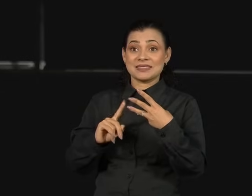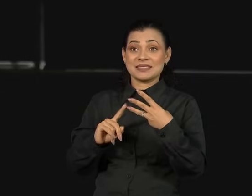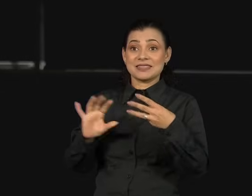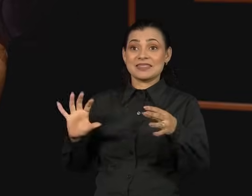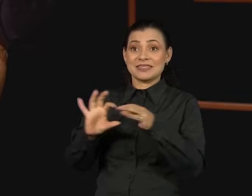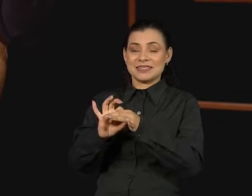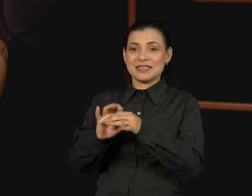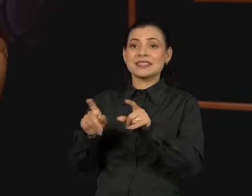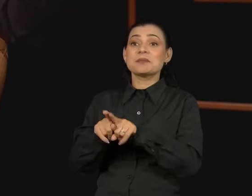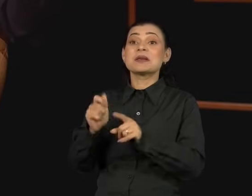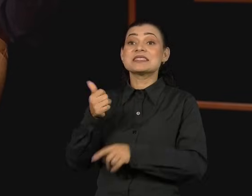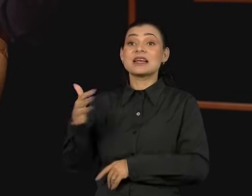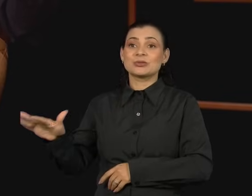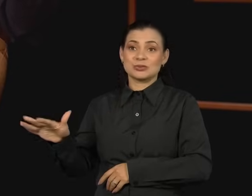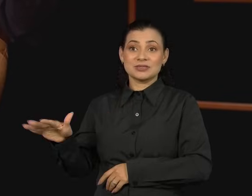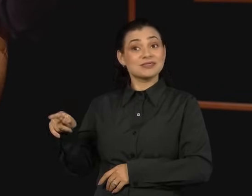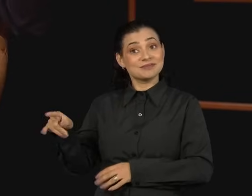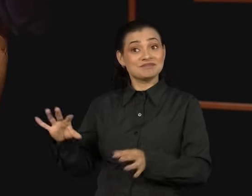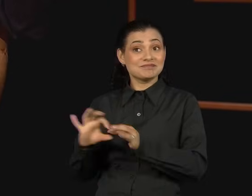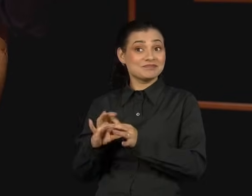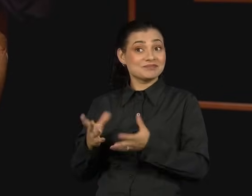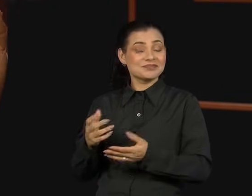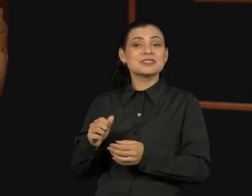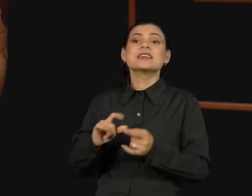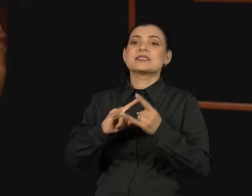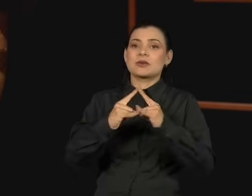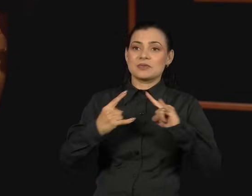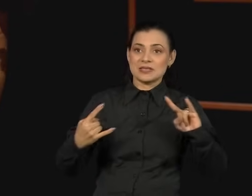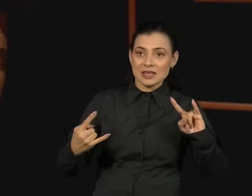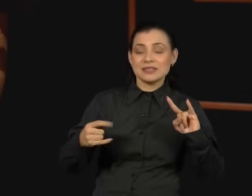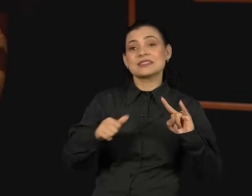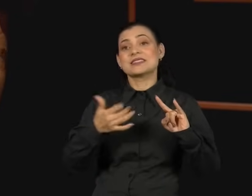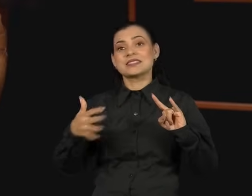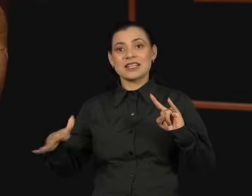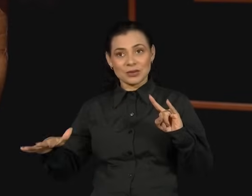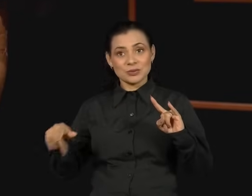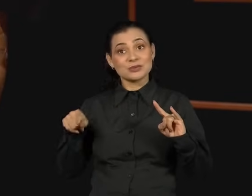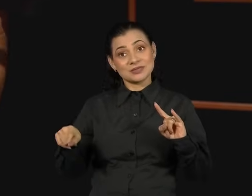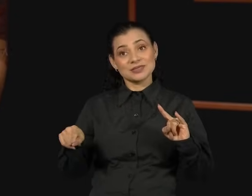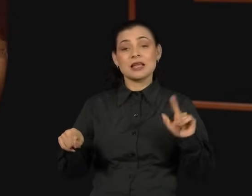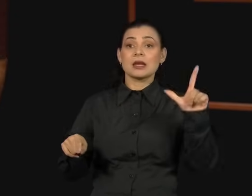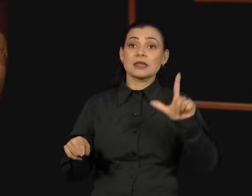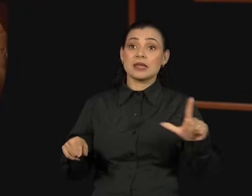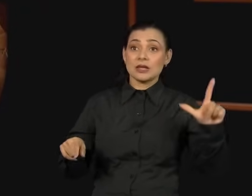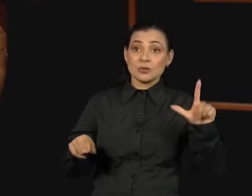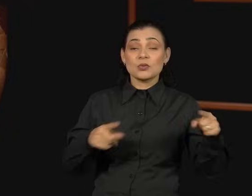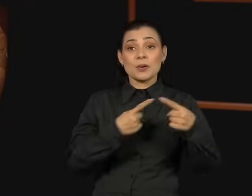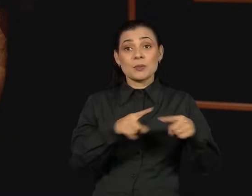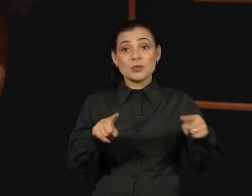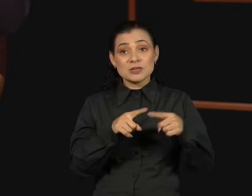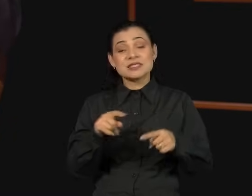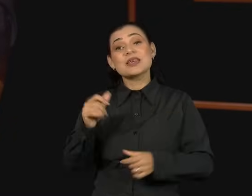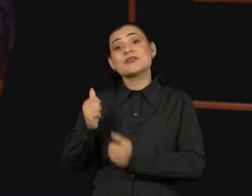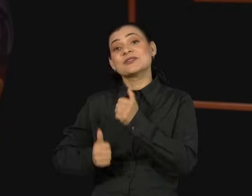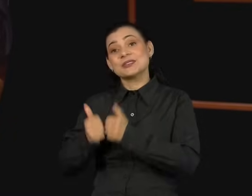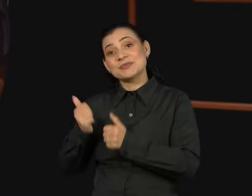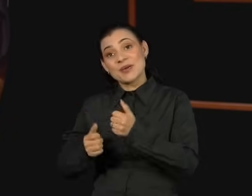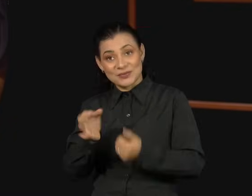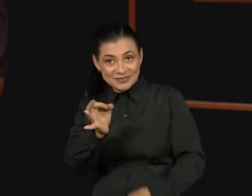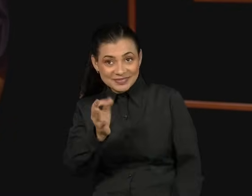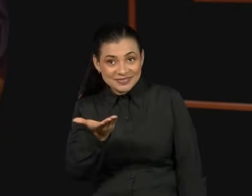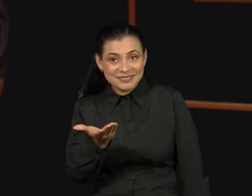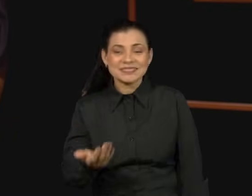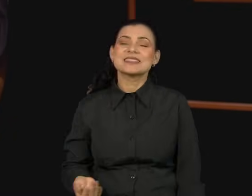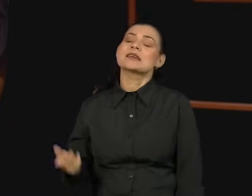ligada à Baixada Santista. É verdade. São Vicente e Santos, né? Literatura, música e futebol. Então, ali